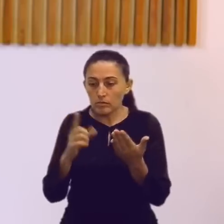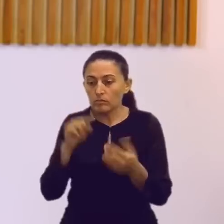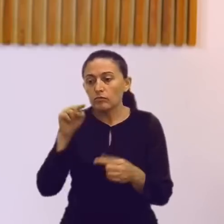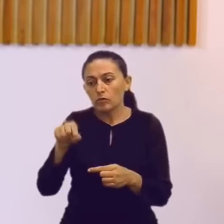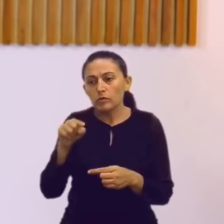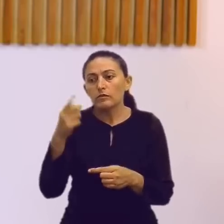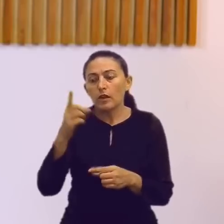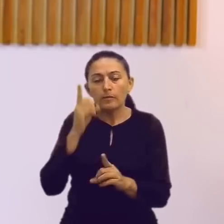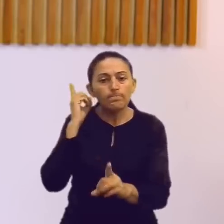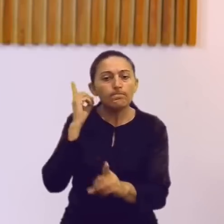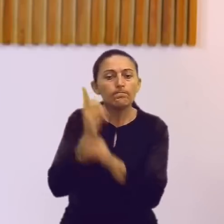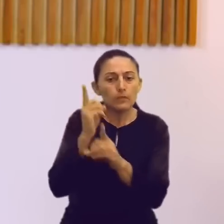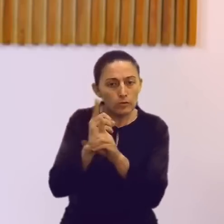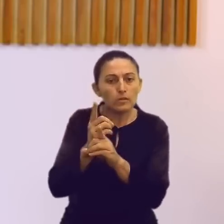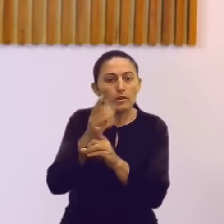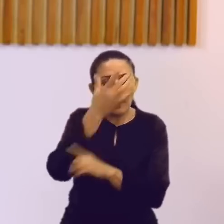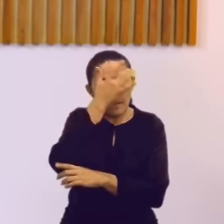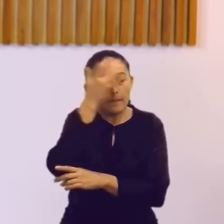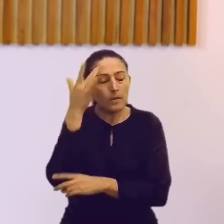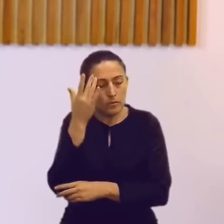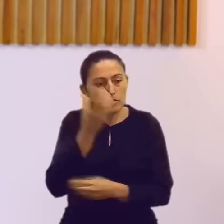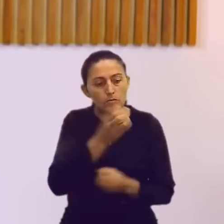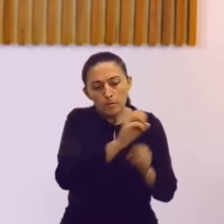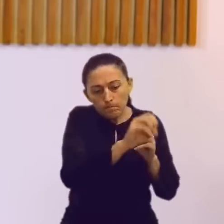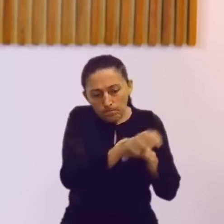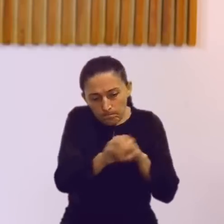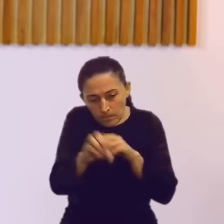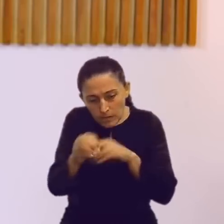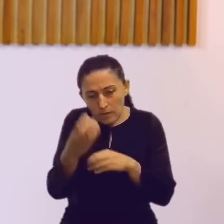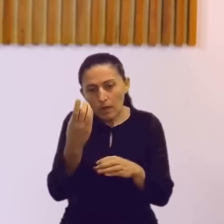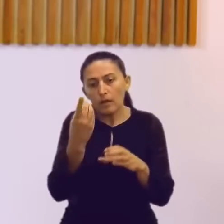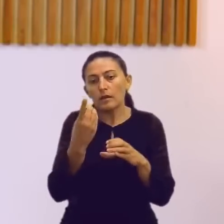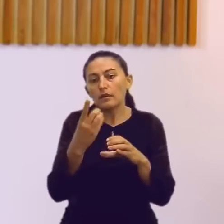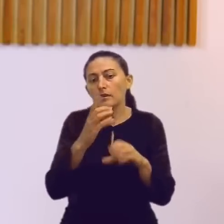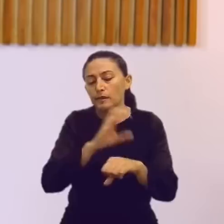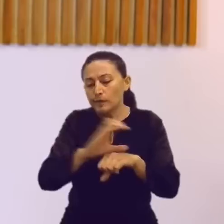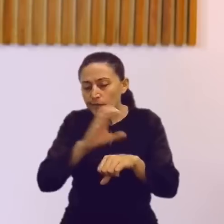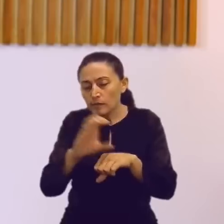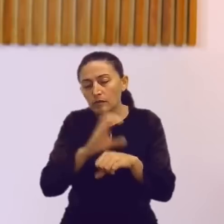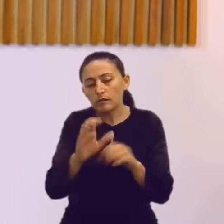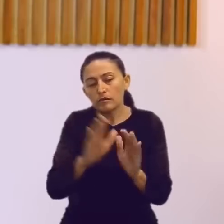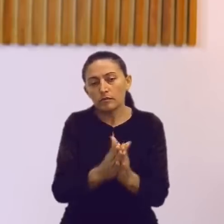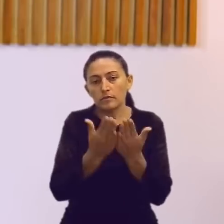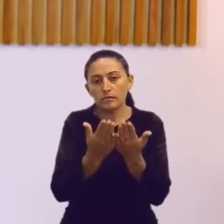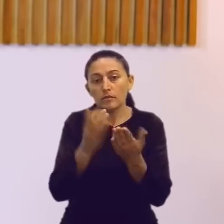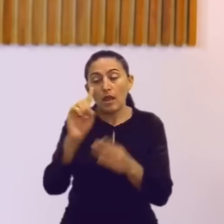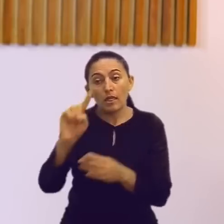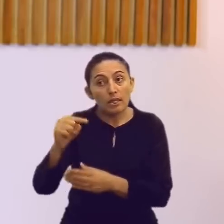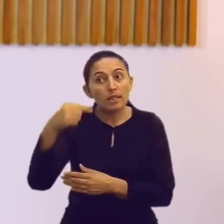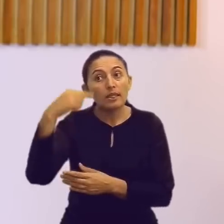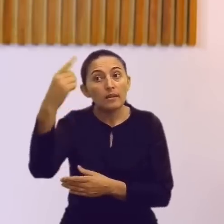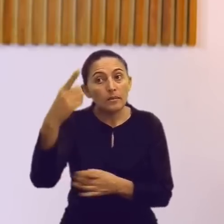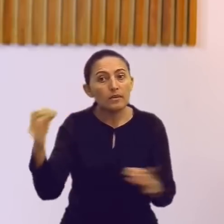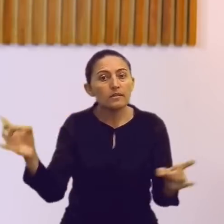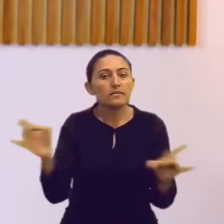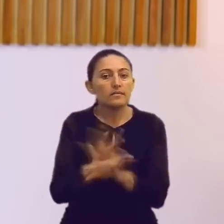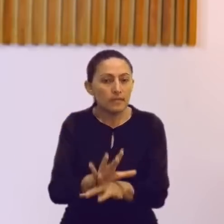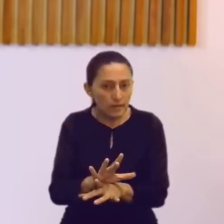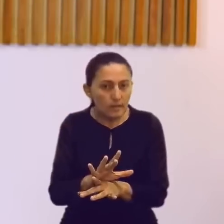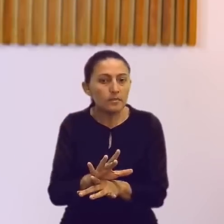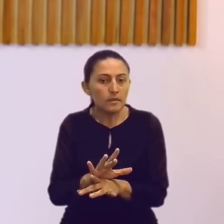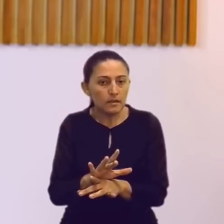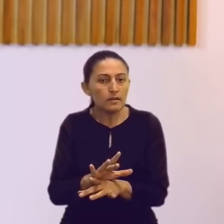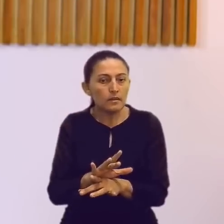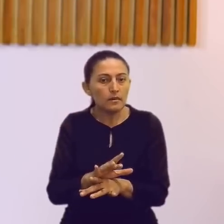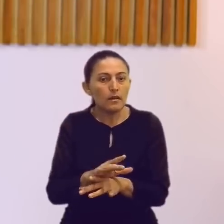alguém para ministrar esse curso bíblico e após essa pessoa concluir o curso bíblico, tomar a